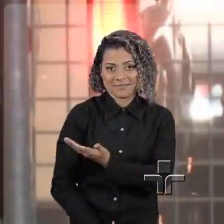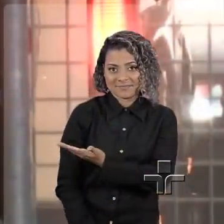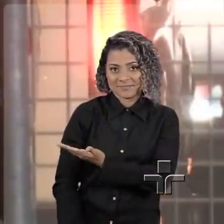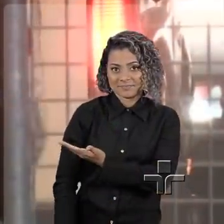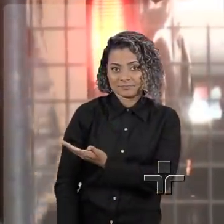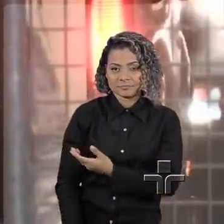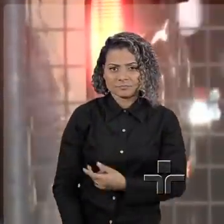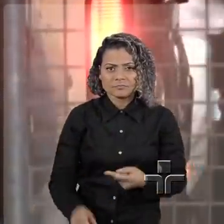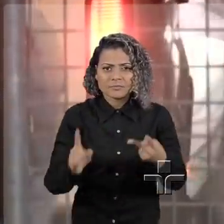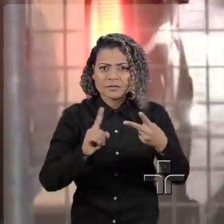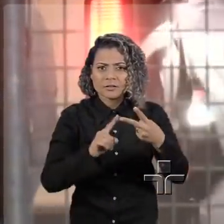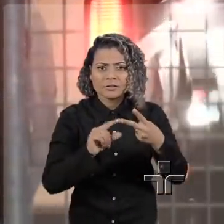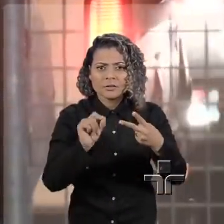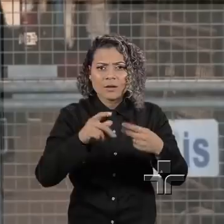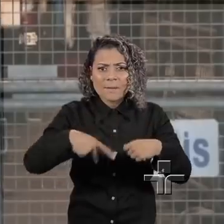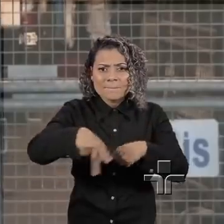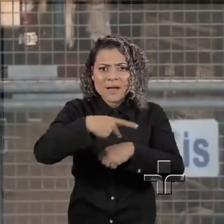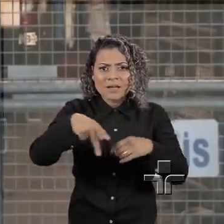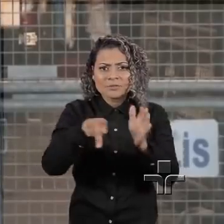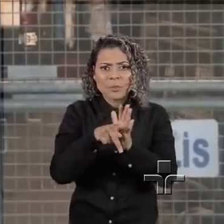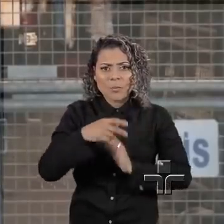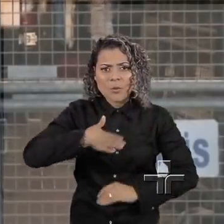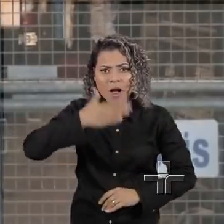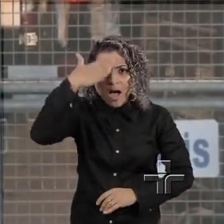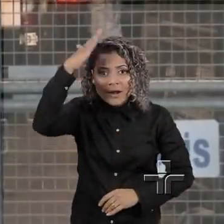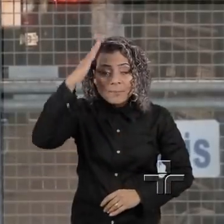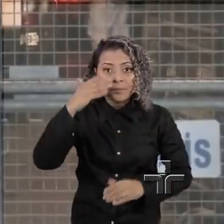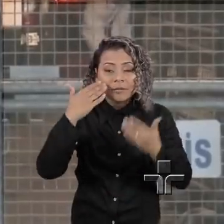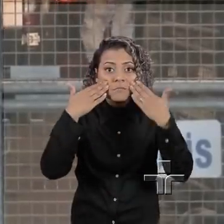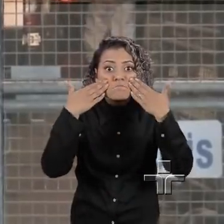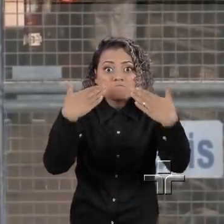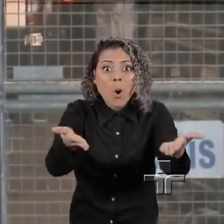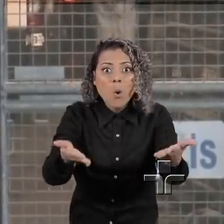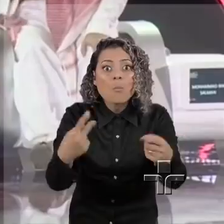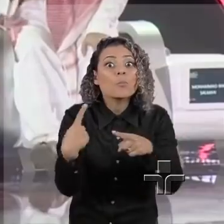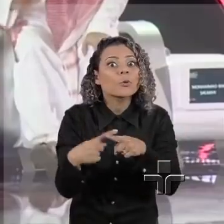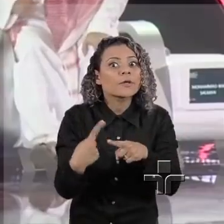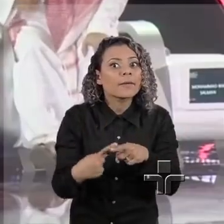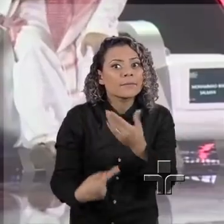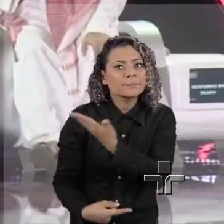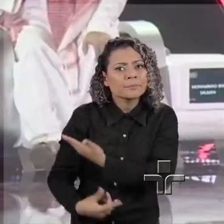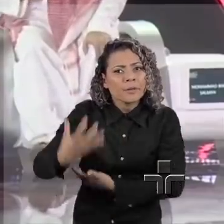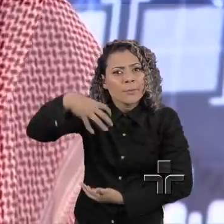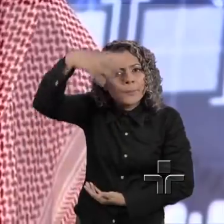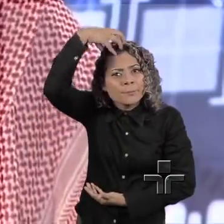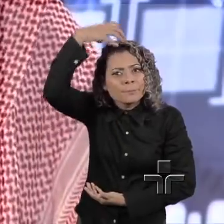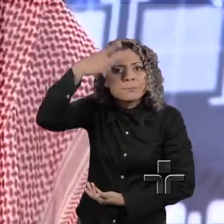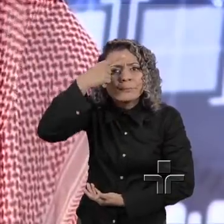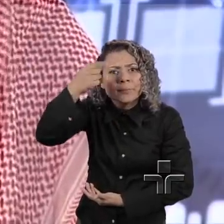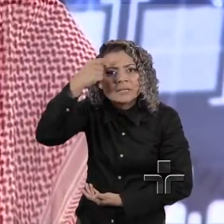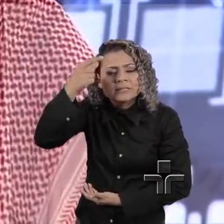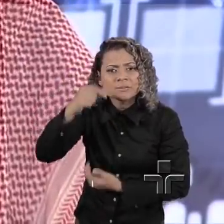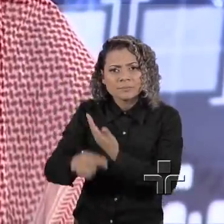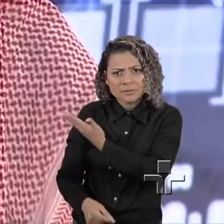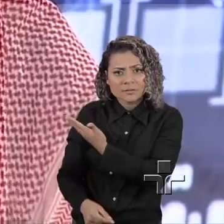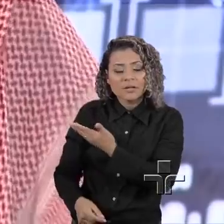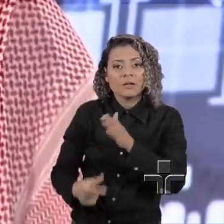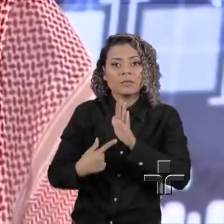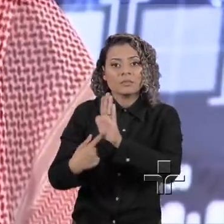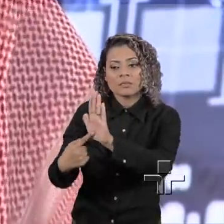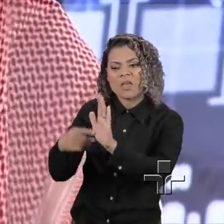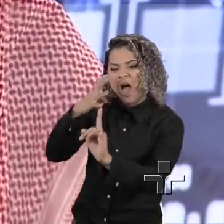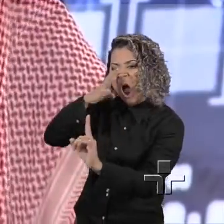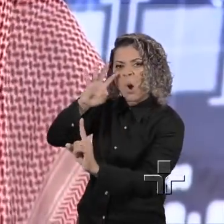Mas o segundo maior país árabe foi destaque no mundo por outro motivo. O príncipe herdeiro Bin Salman foi apontado